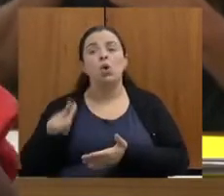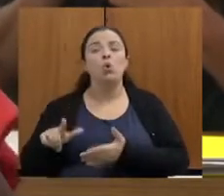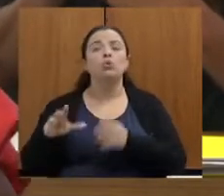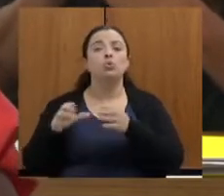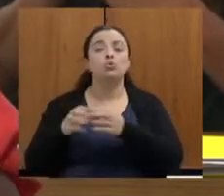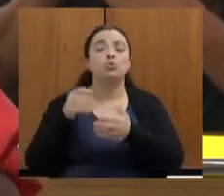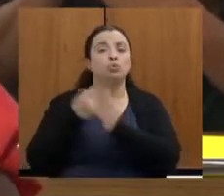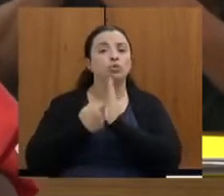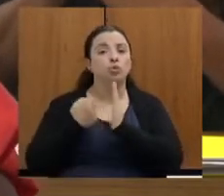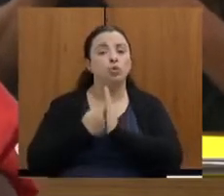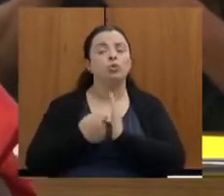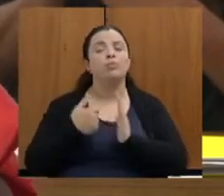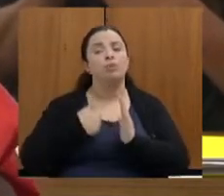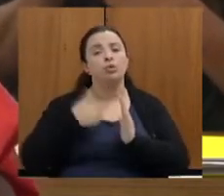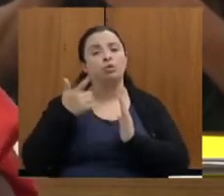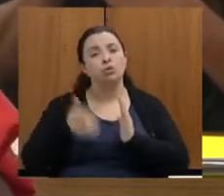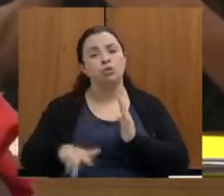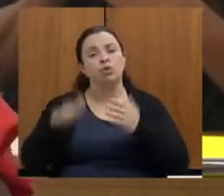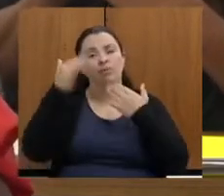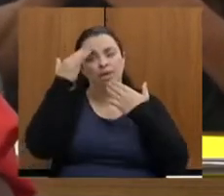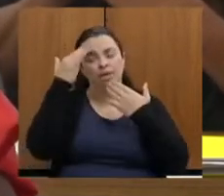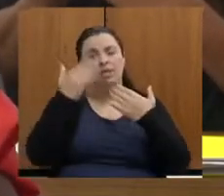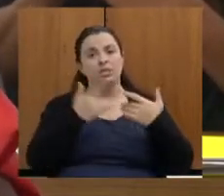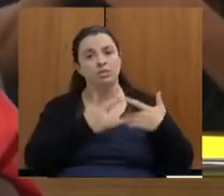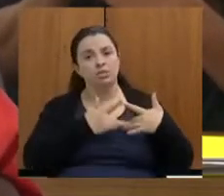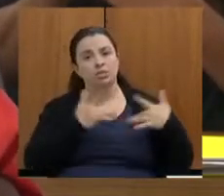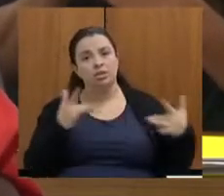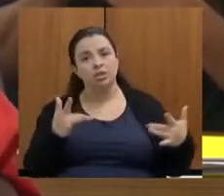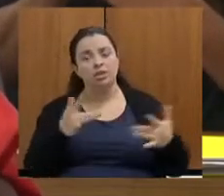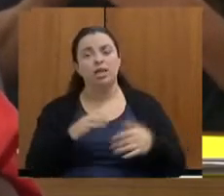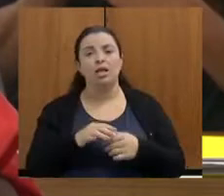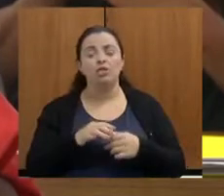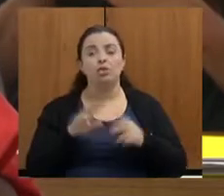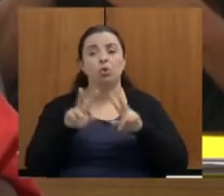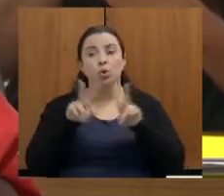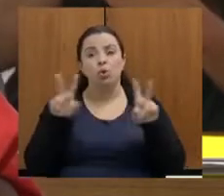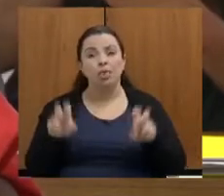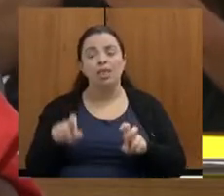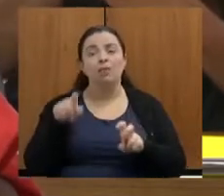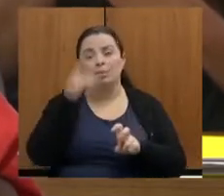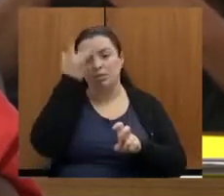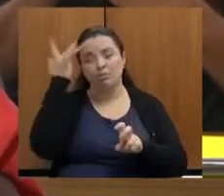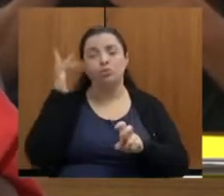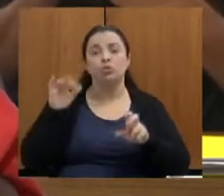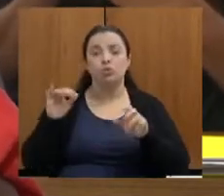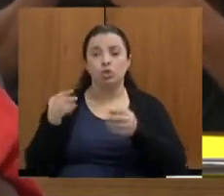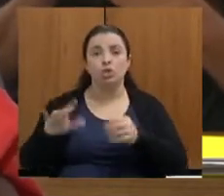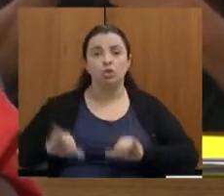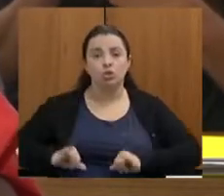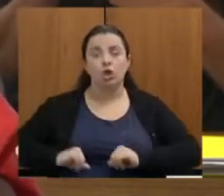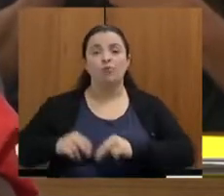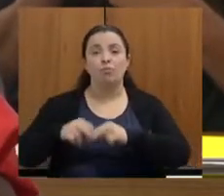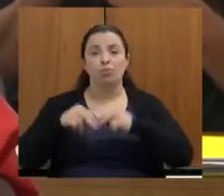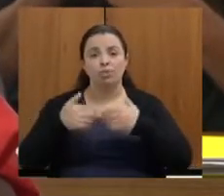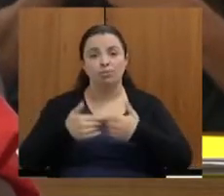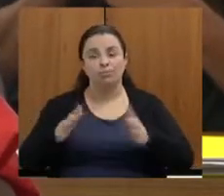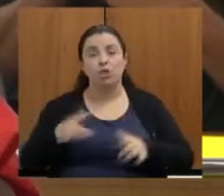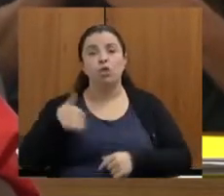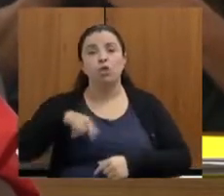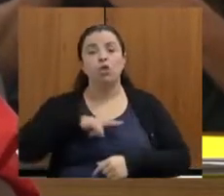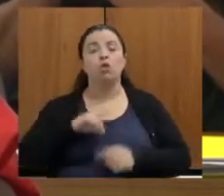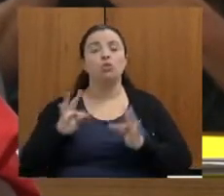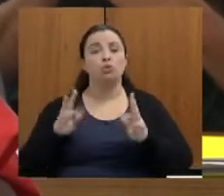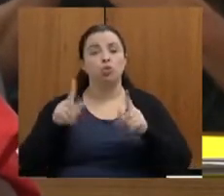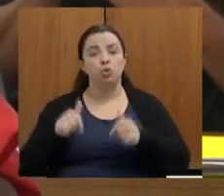uma vez a solidariedade com a causa dos atingidos somos todos e